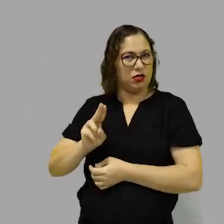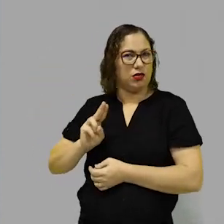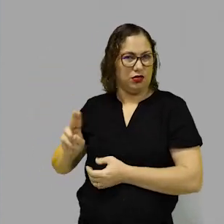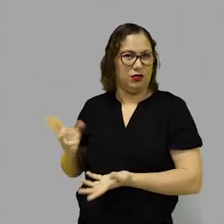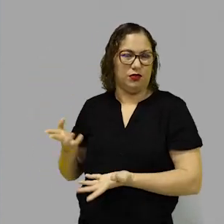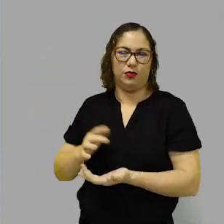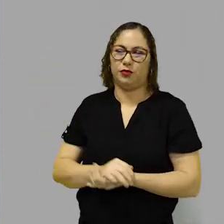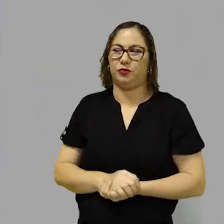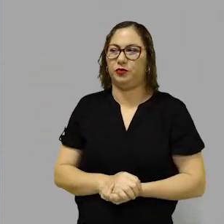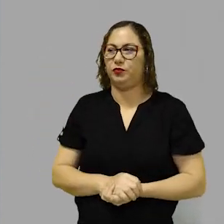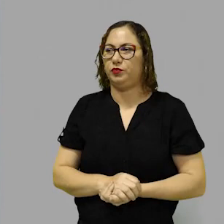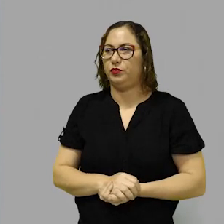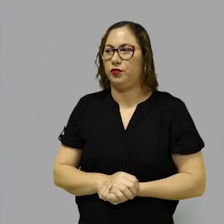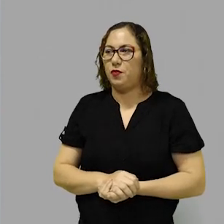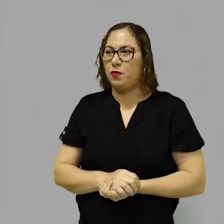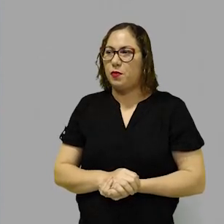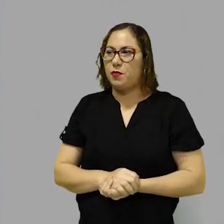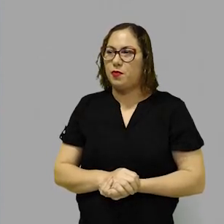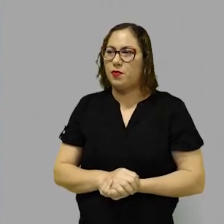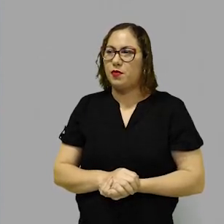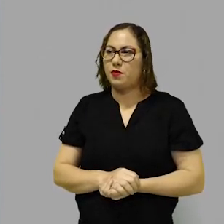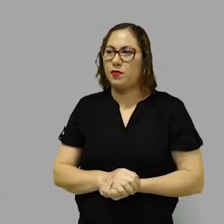ponto subcolateral